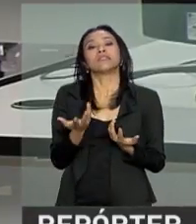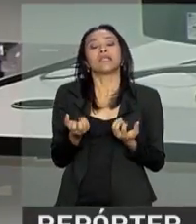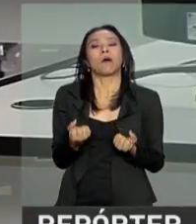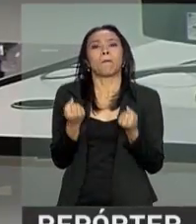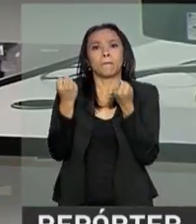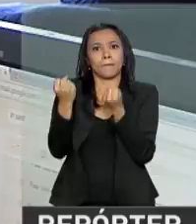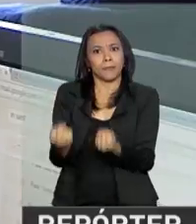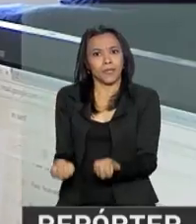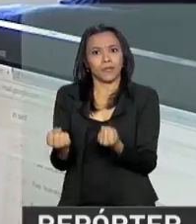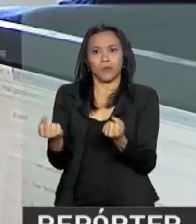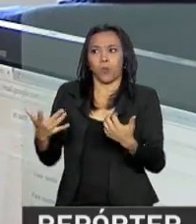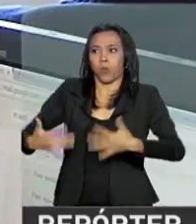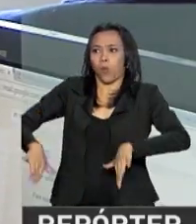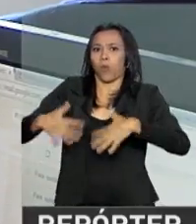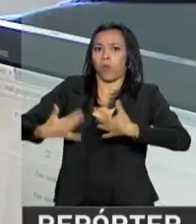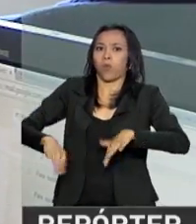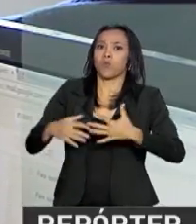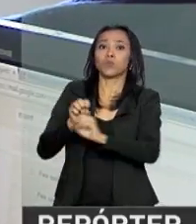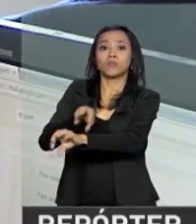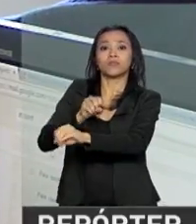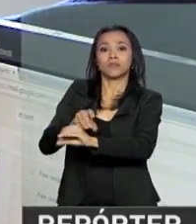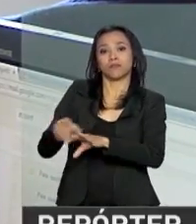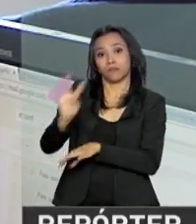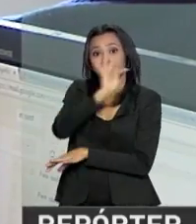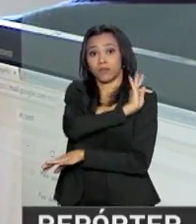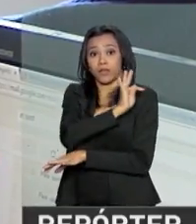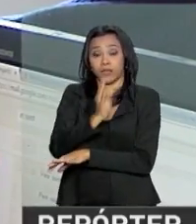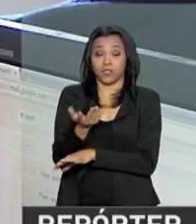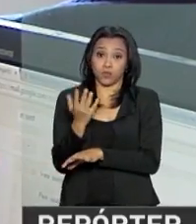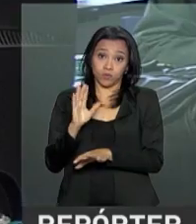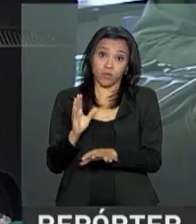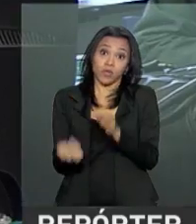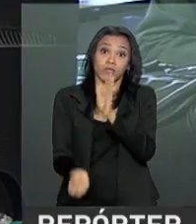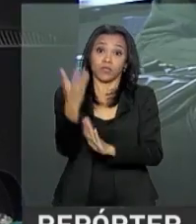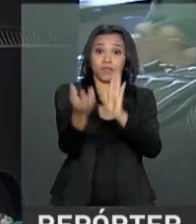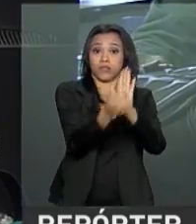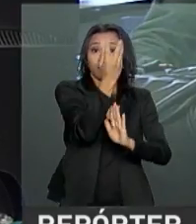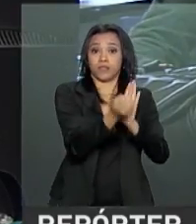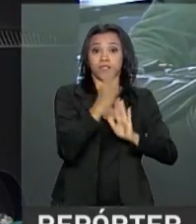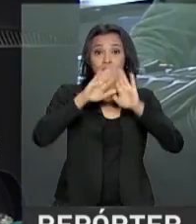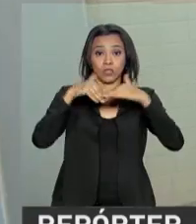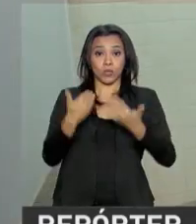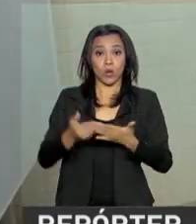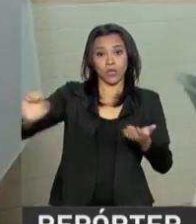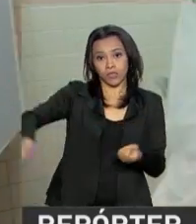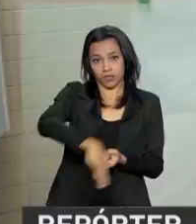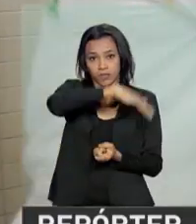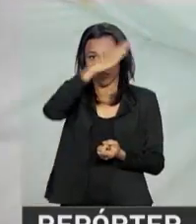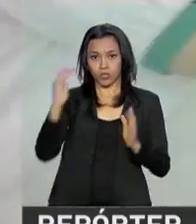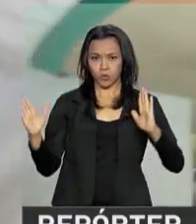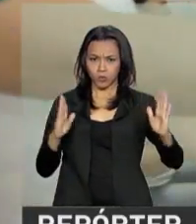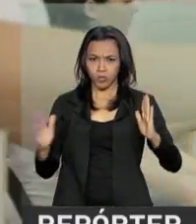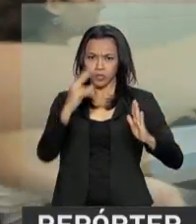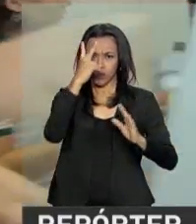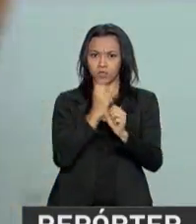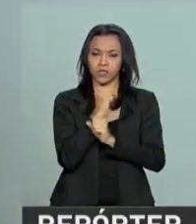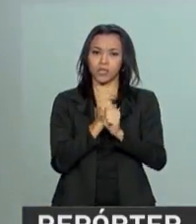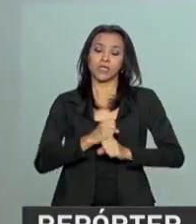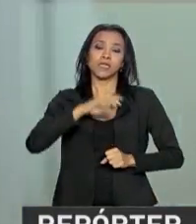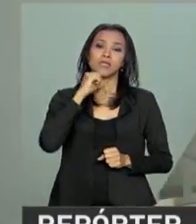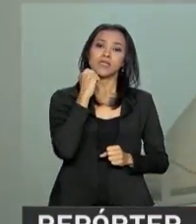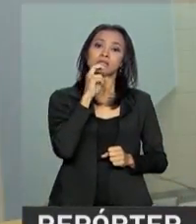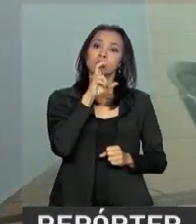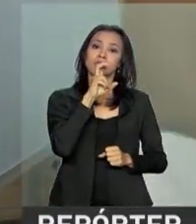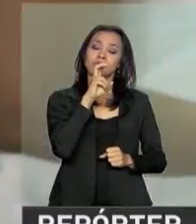ensino técnico e incentiva a ampliação de escolas em tempo integral. Nos últimos 2 anos, foram abertas 500 mil